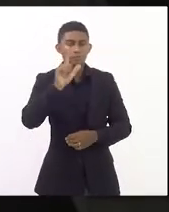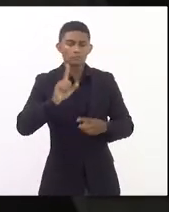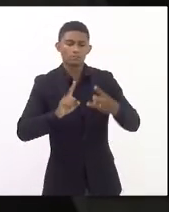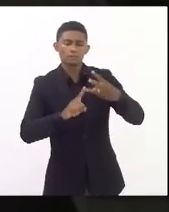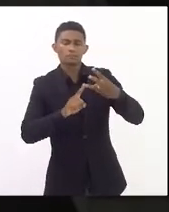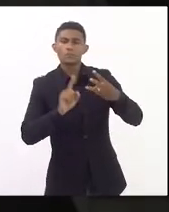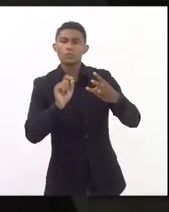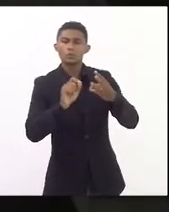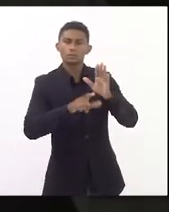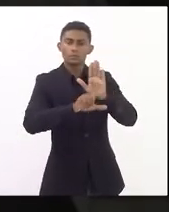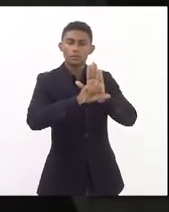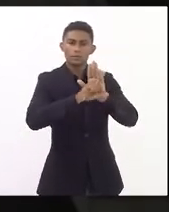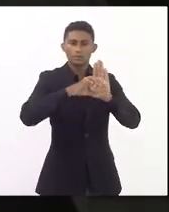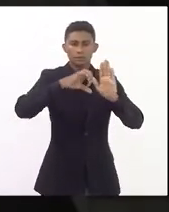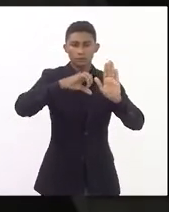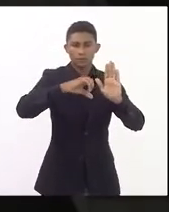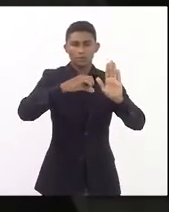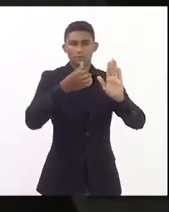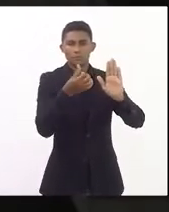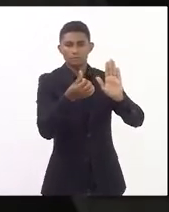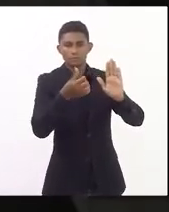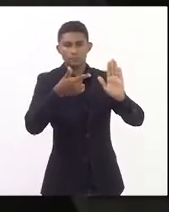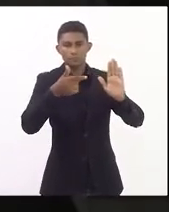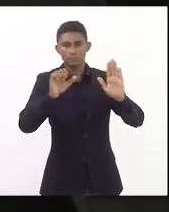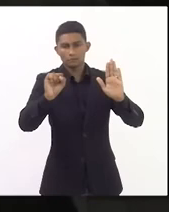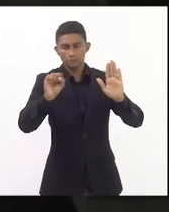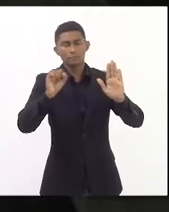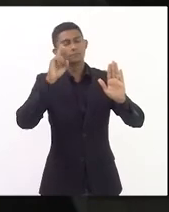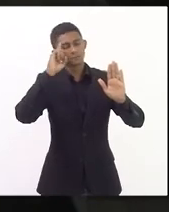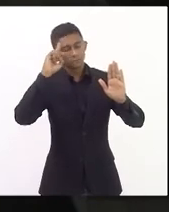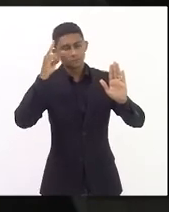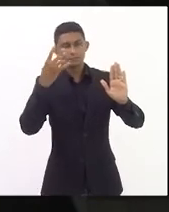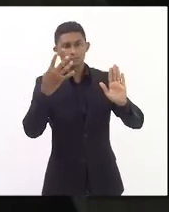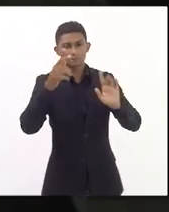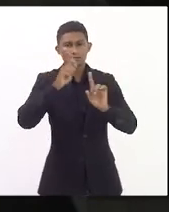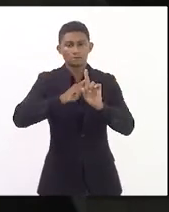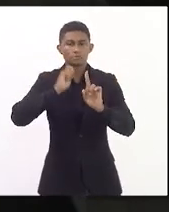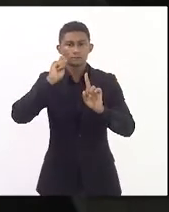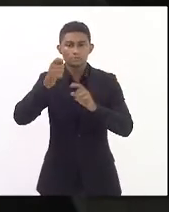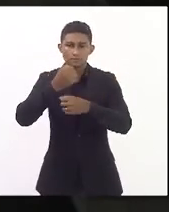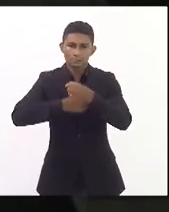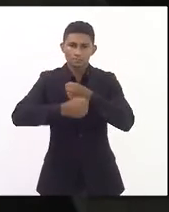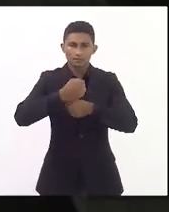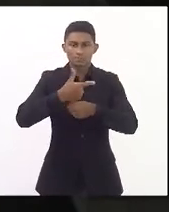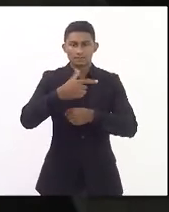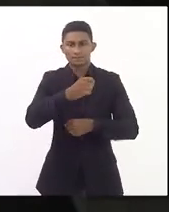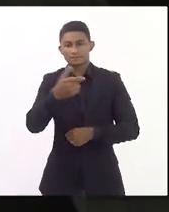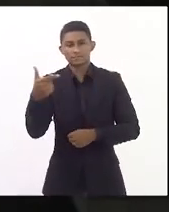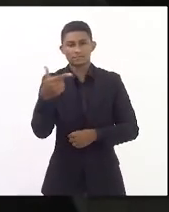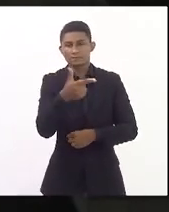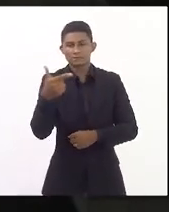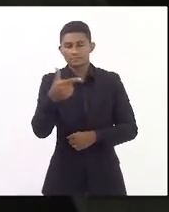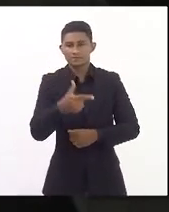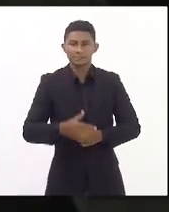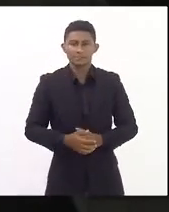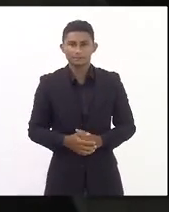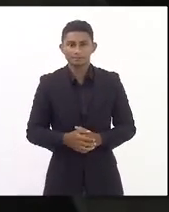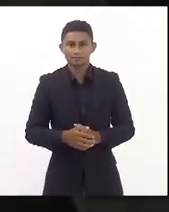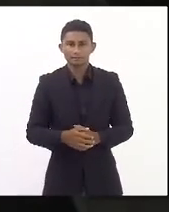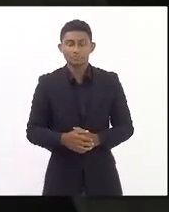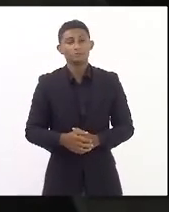a Lei 9628, da mesma data, 4 de abril de 22, que